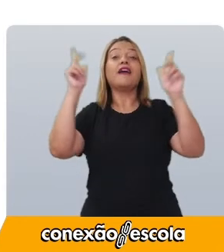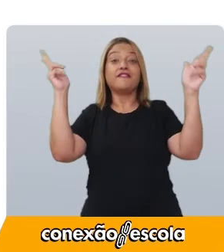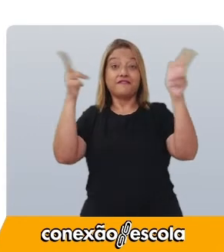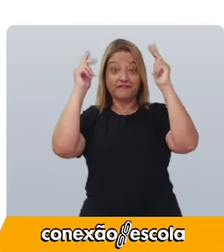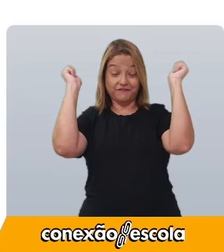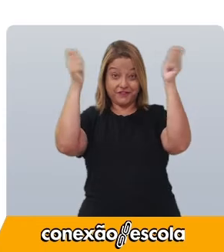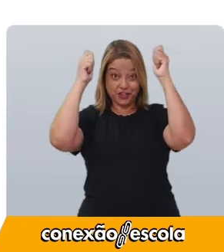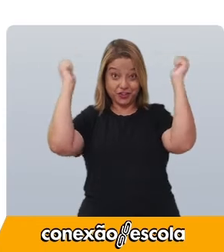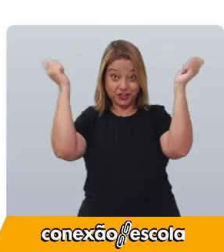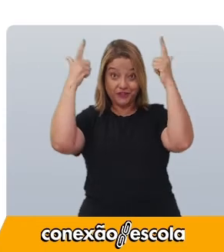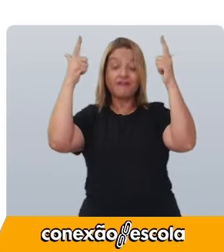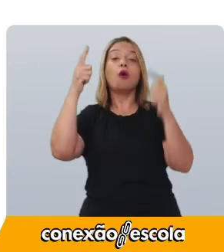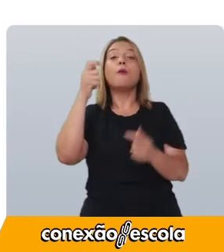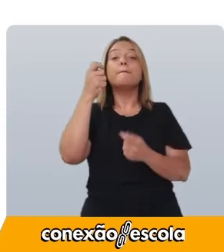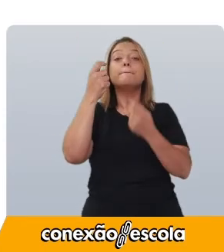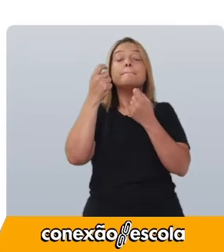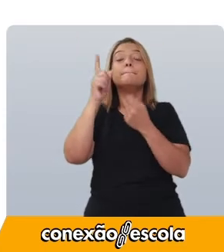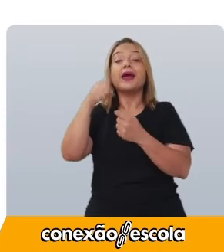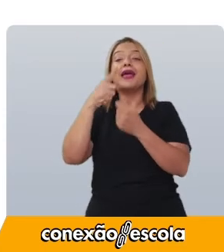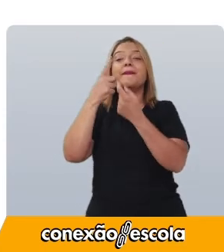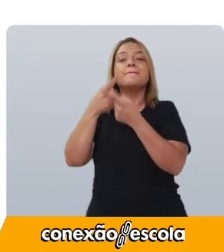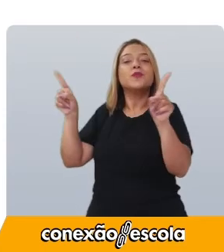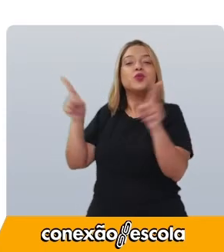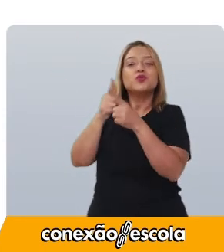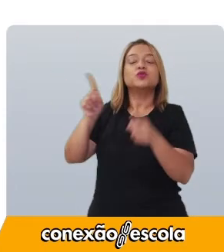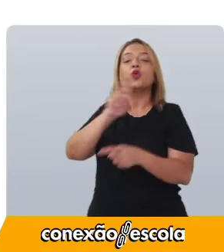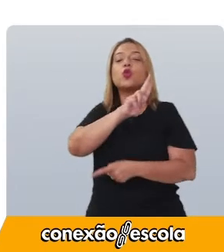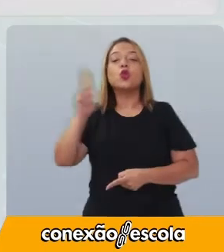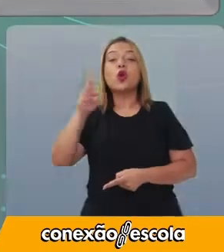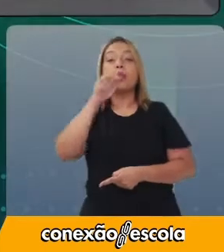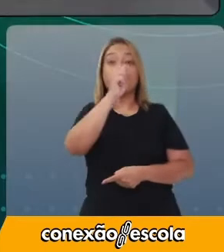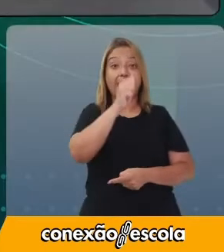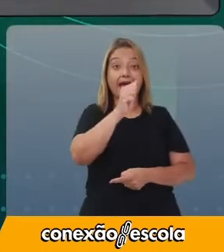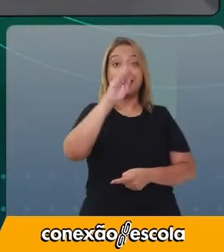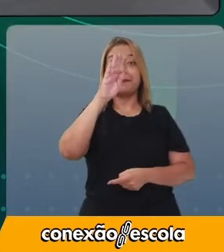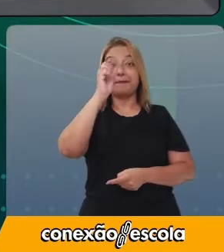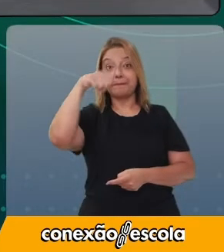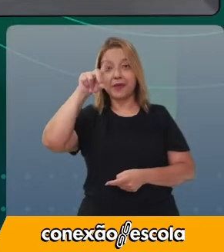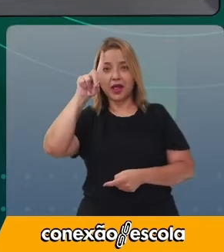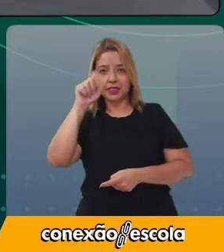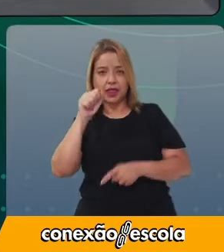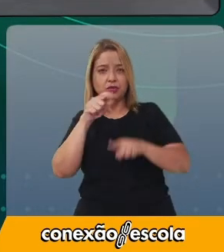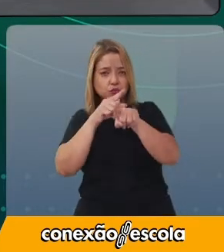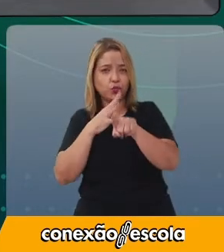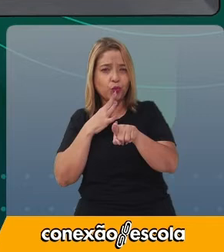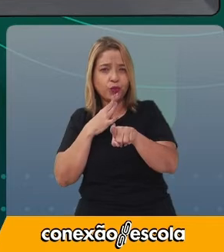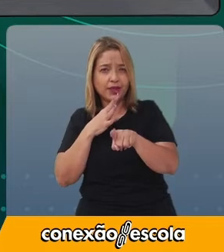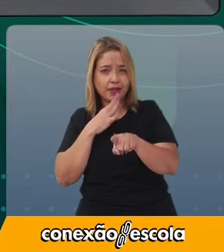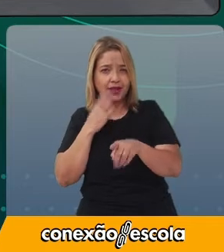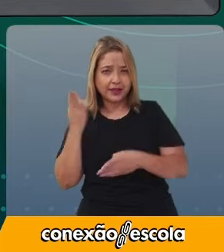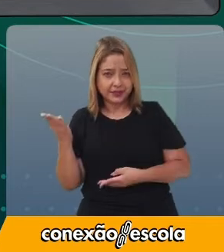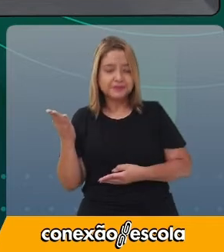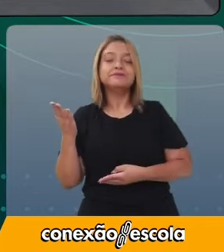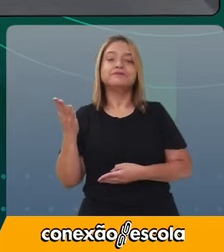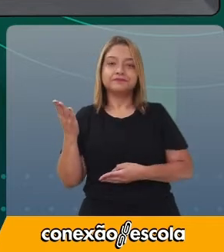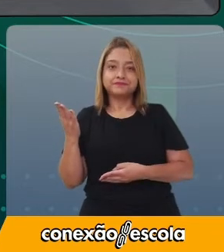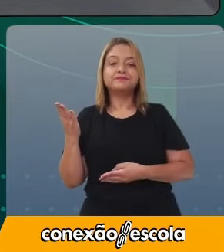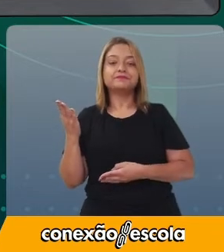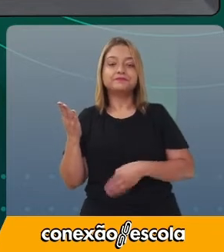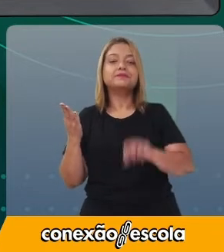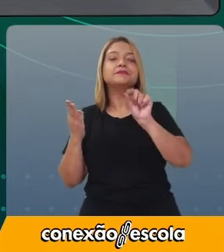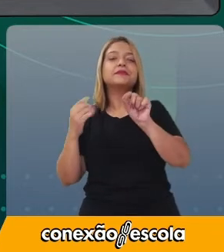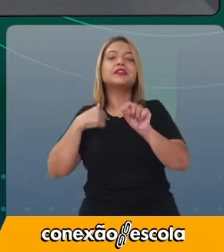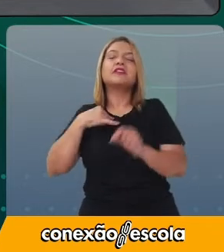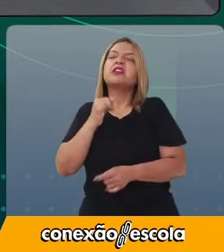Popular Brasileira com a música A Banda. Vocês já ouviram a banda? Estava à toa